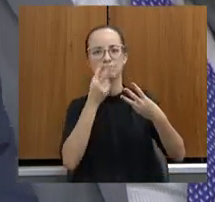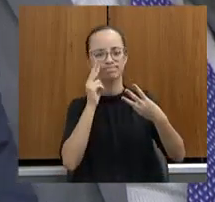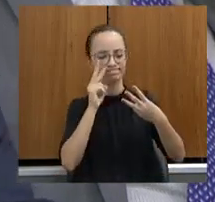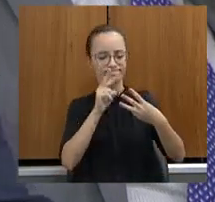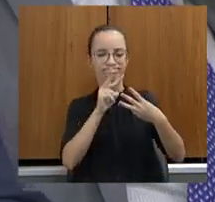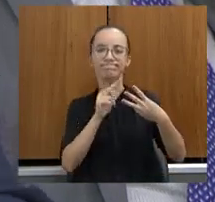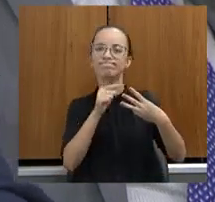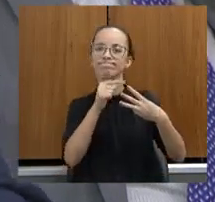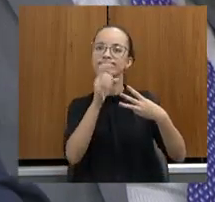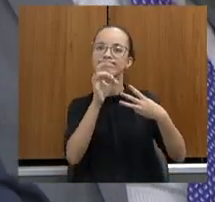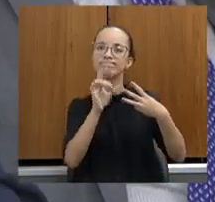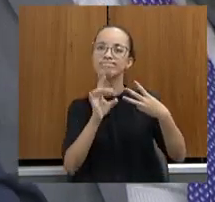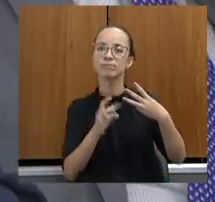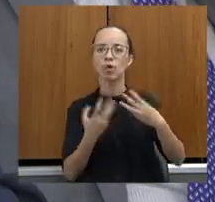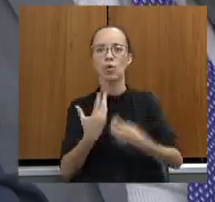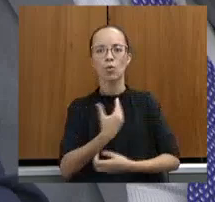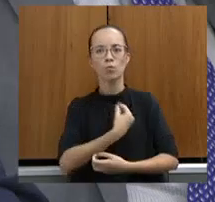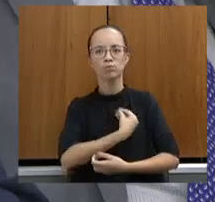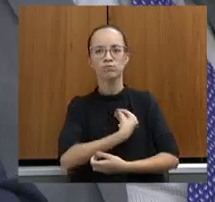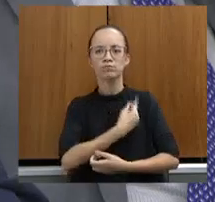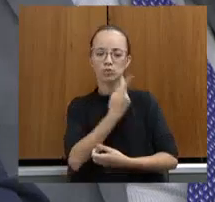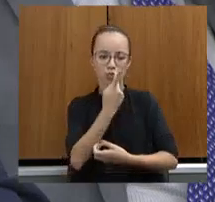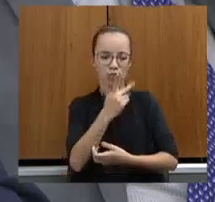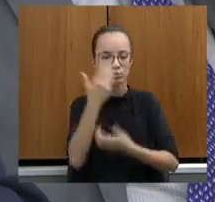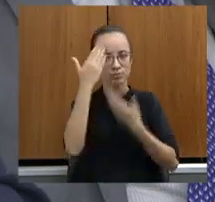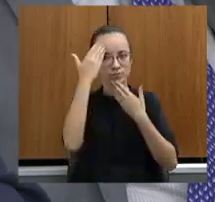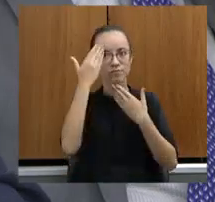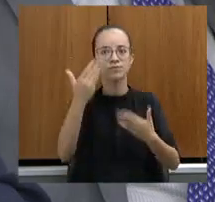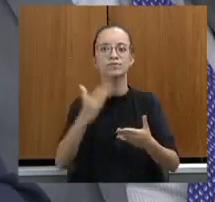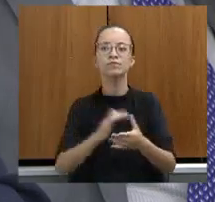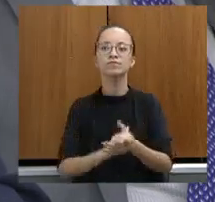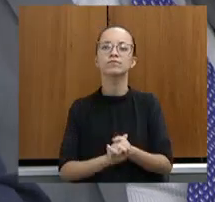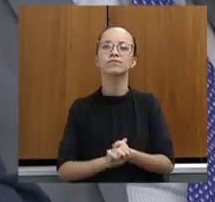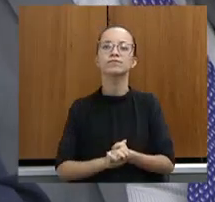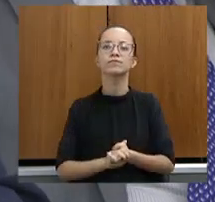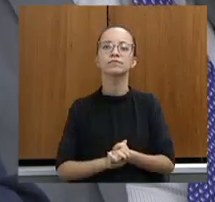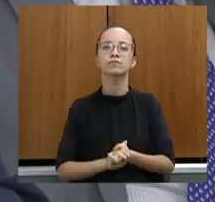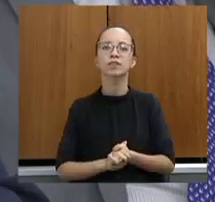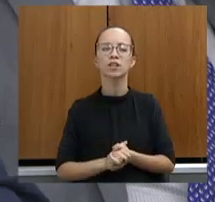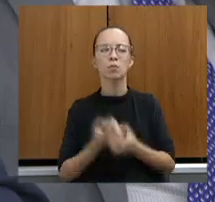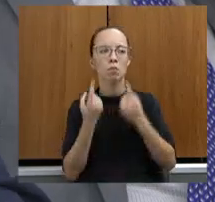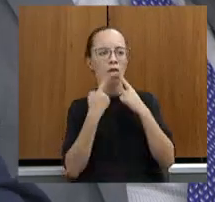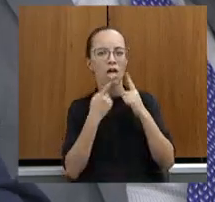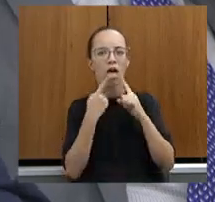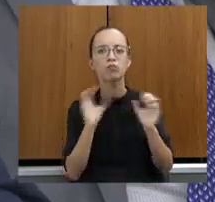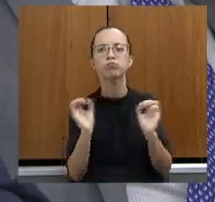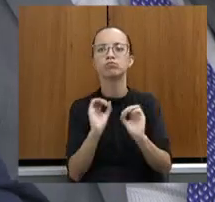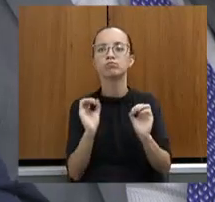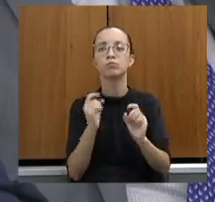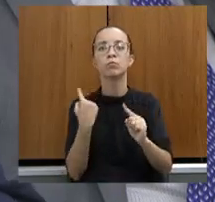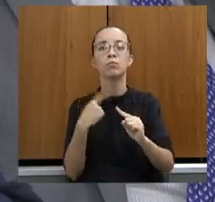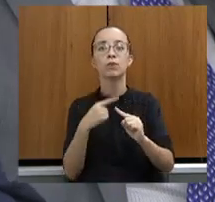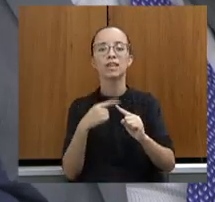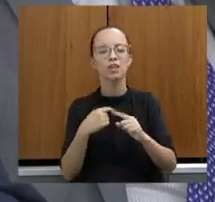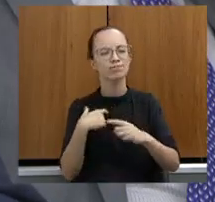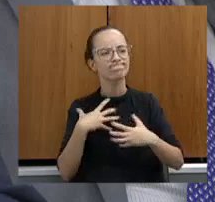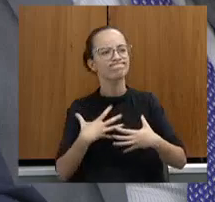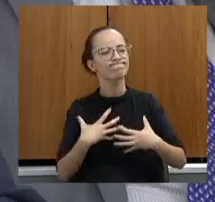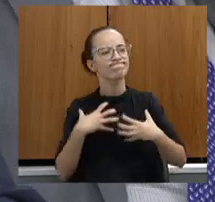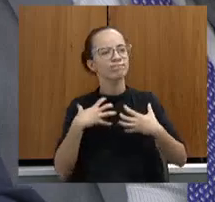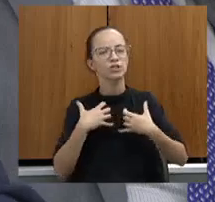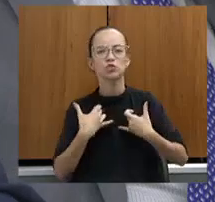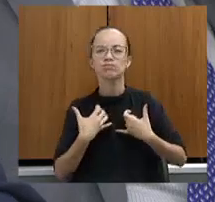Muito obrigado pela presença de vossos excelentes eu não tenho nenhum questionamento porque eu estou satisfeito perfeitamente